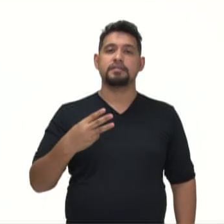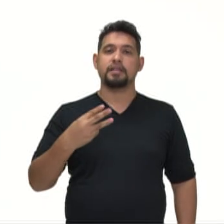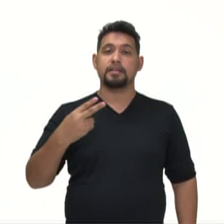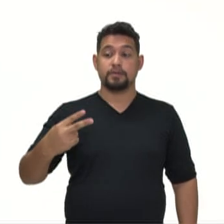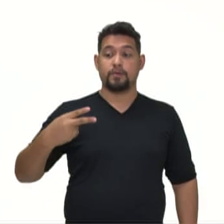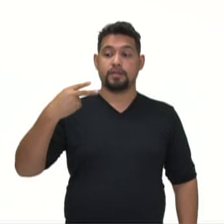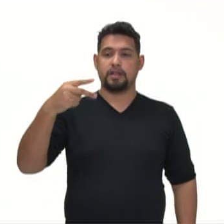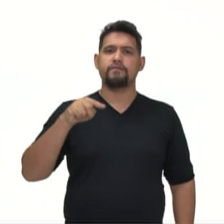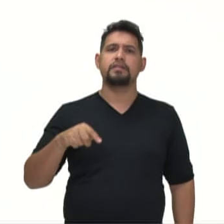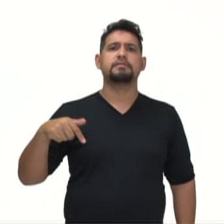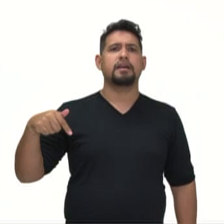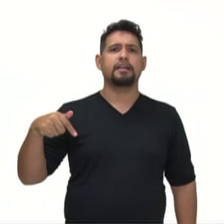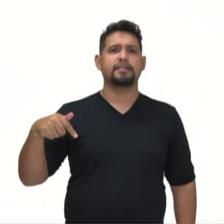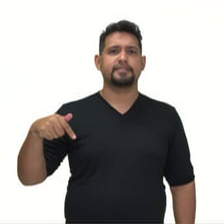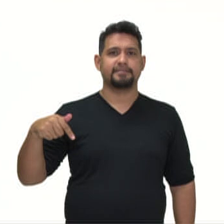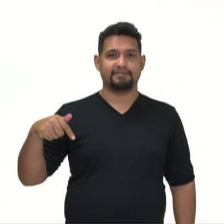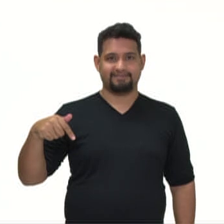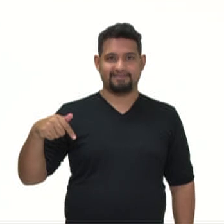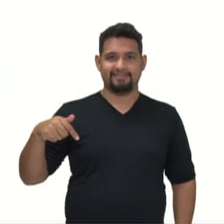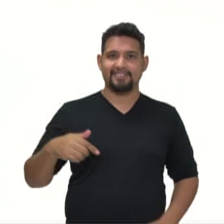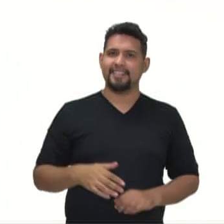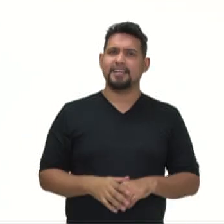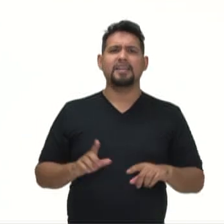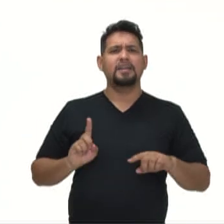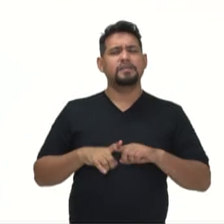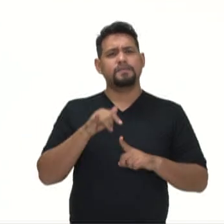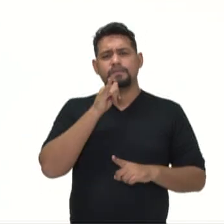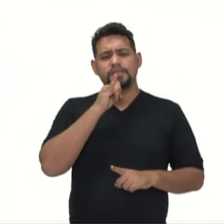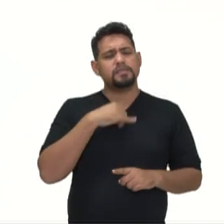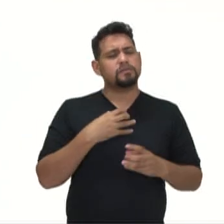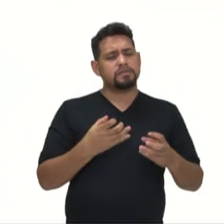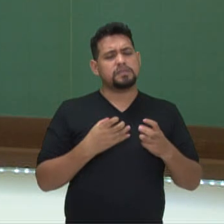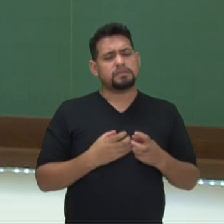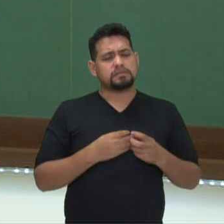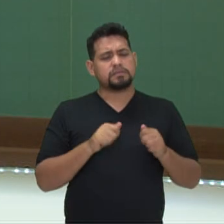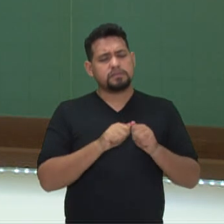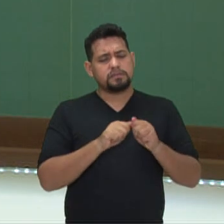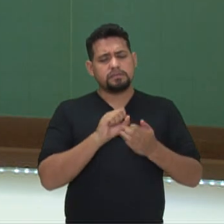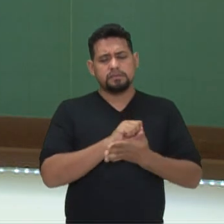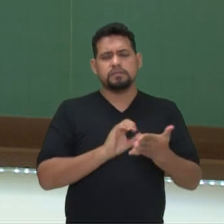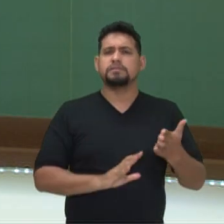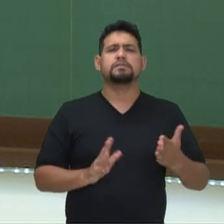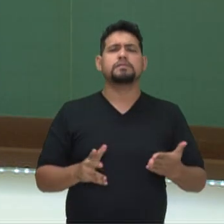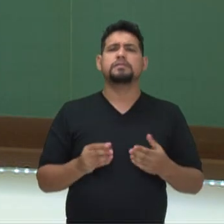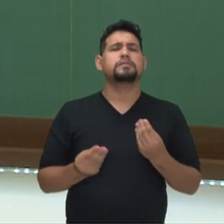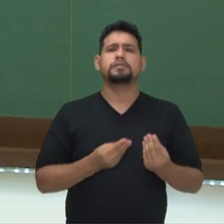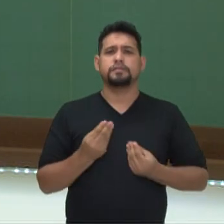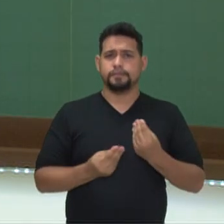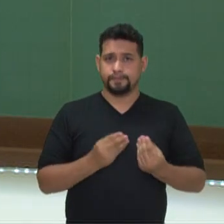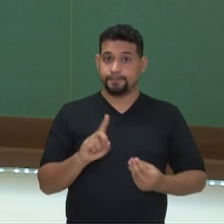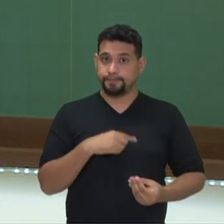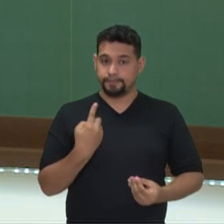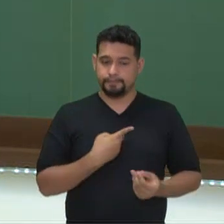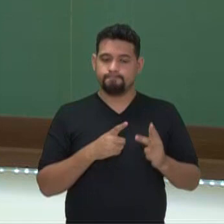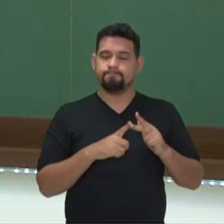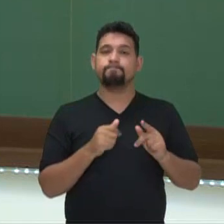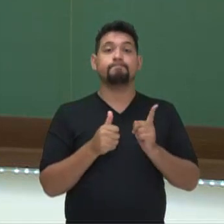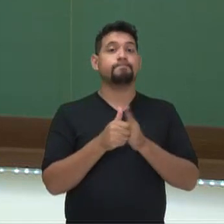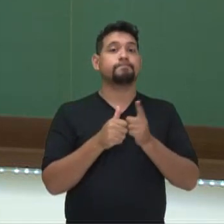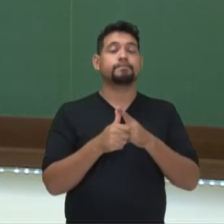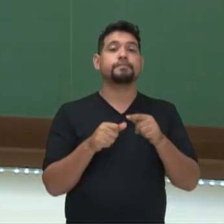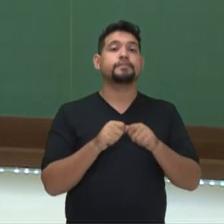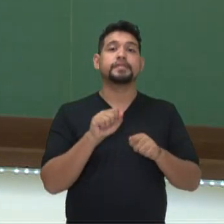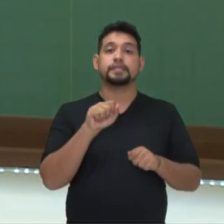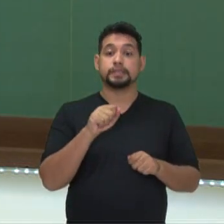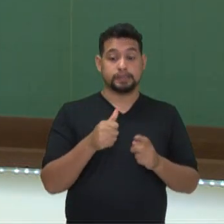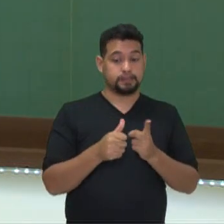vezes 7, ok? Bom, e se a gente quiser resolver esse exercício? Nós resolvemos primeiro,